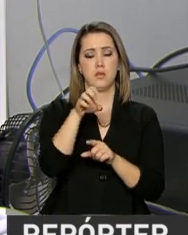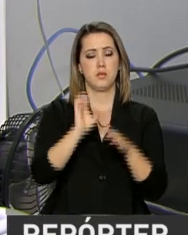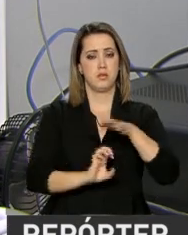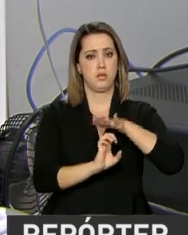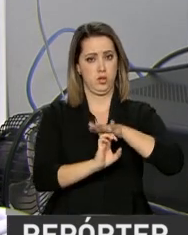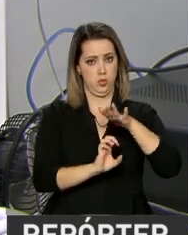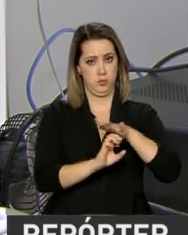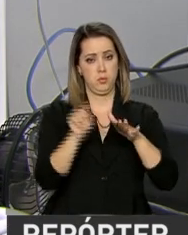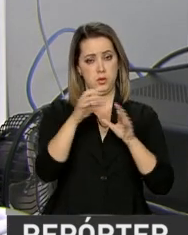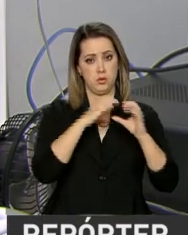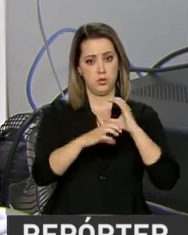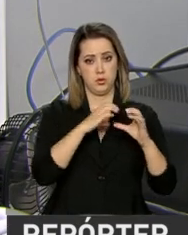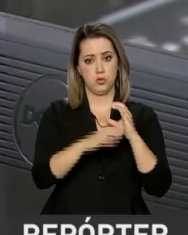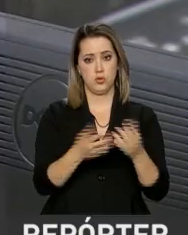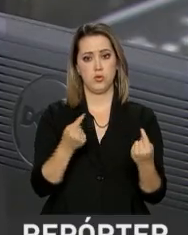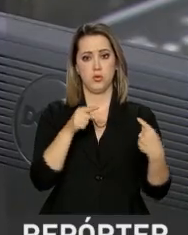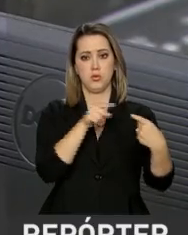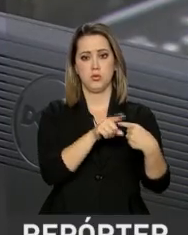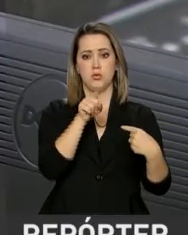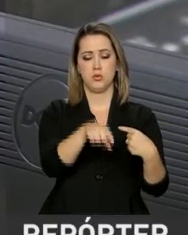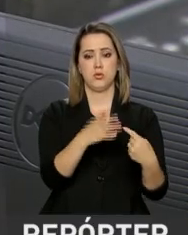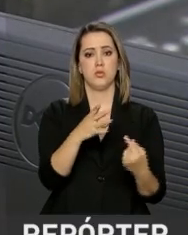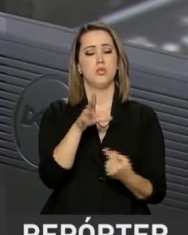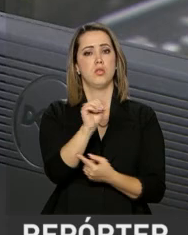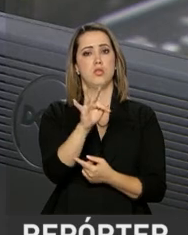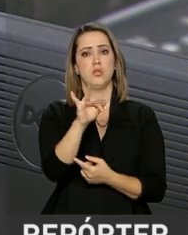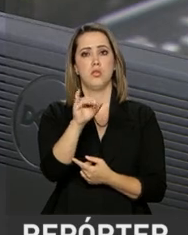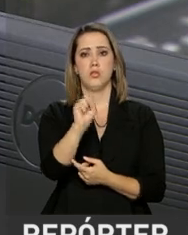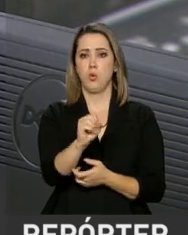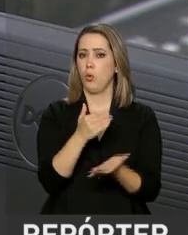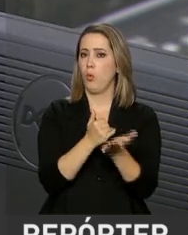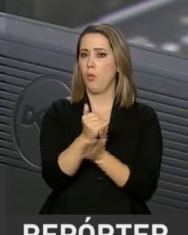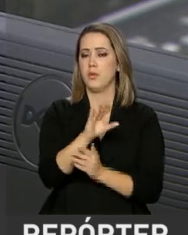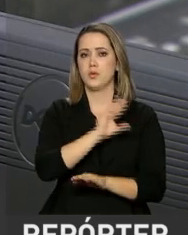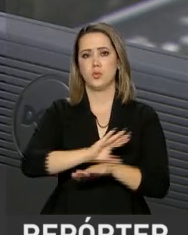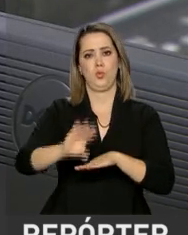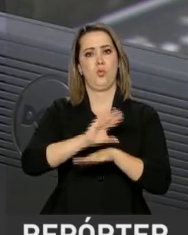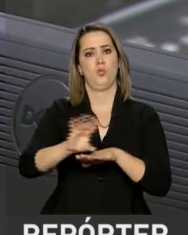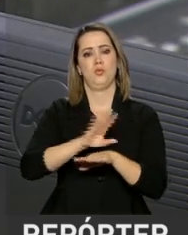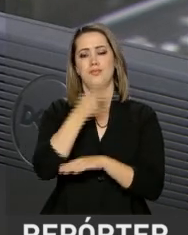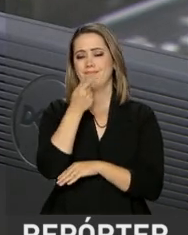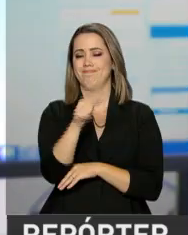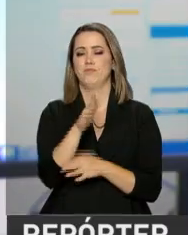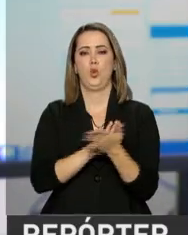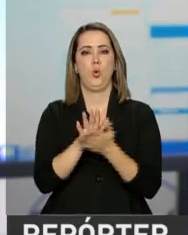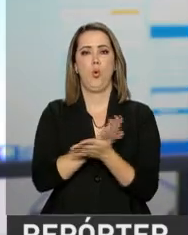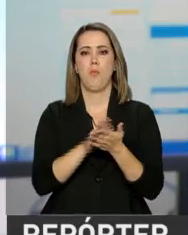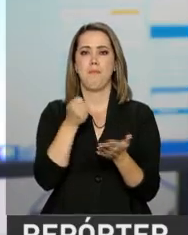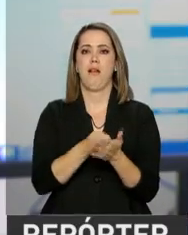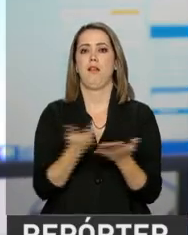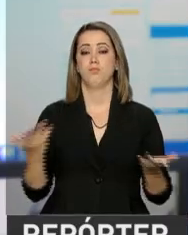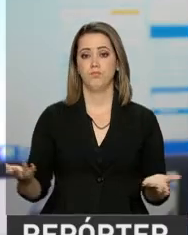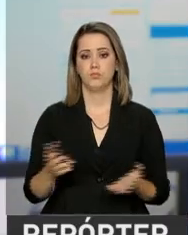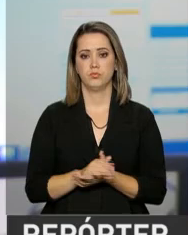ele aderiu ao financiamento estudantil bem no início do curso e garante que sem eles não conseguiria formar o único